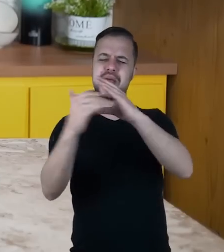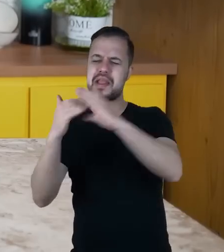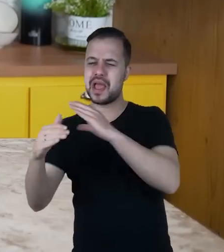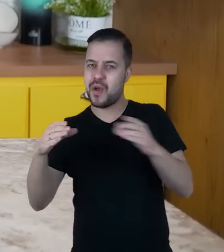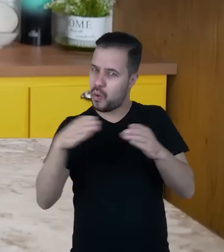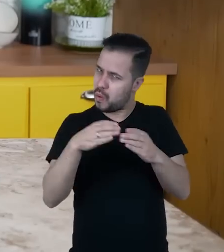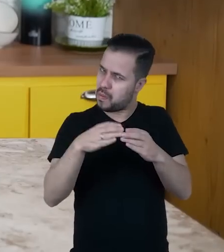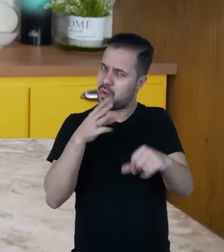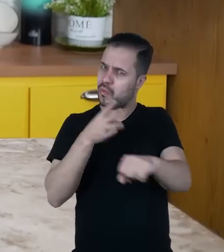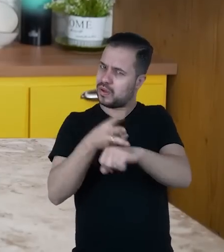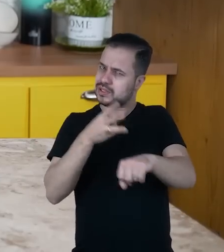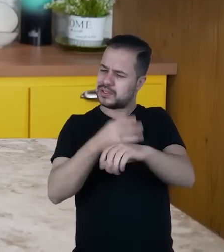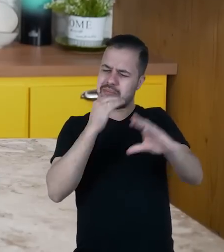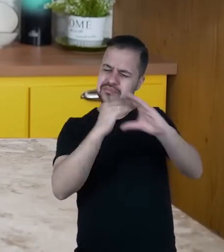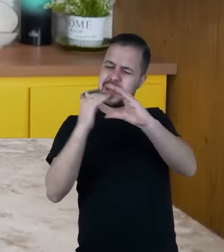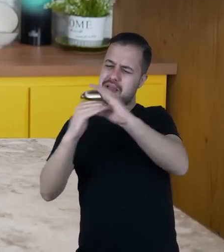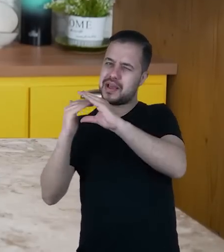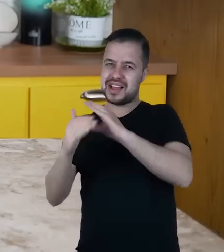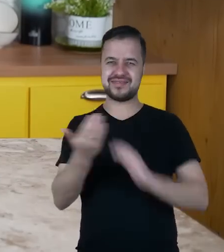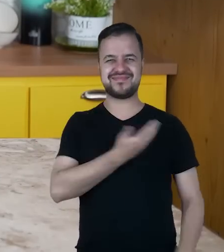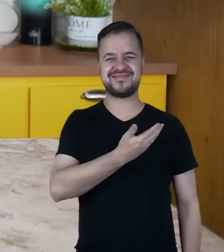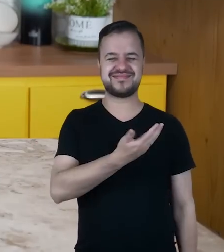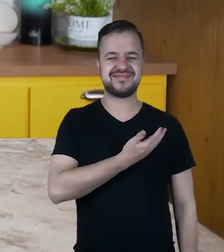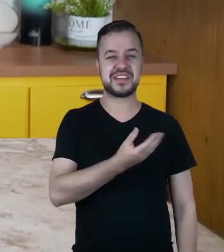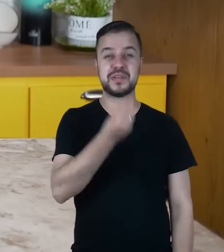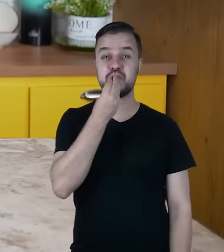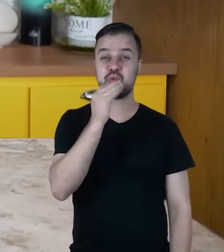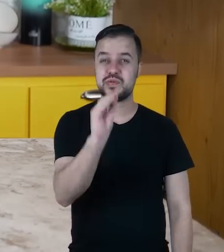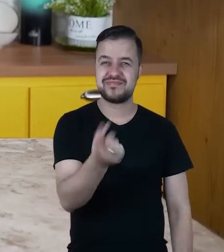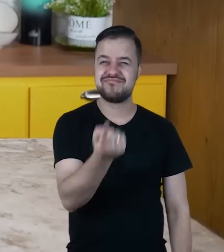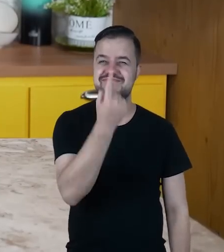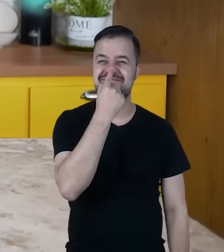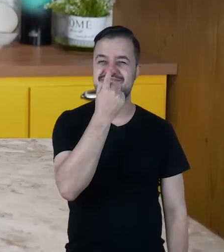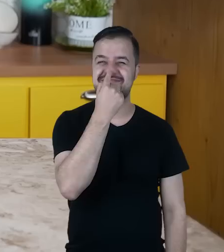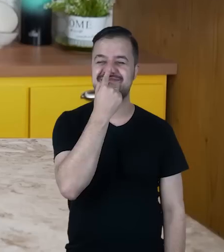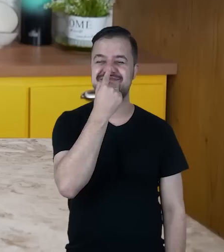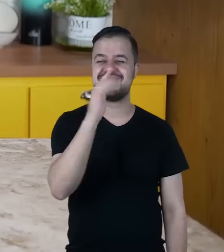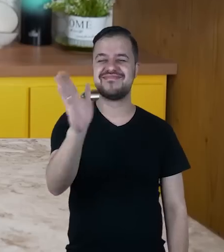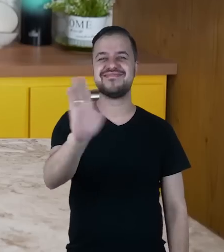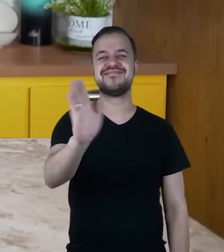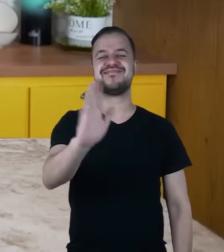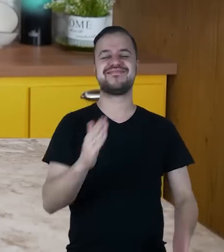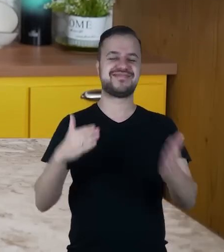grupos de WhatsApp, manda pra todo mundo. Beijinho na pontinha do nariz.